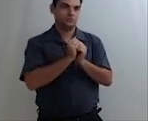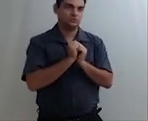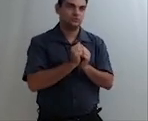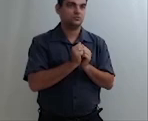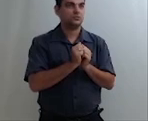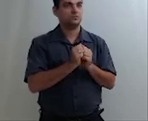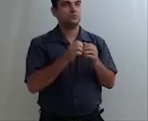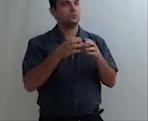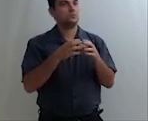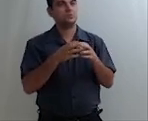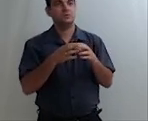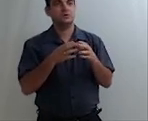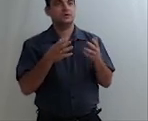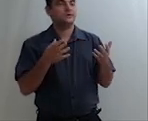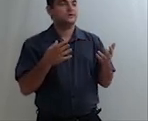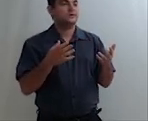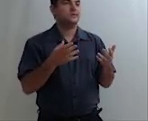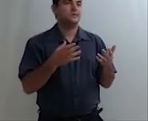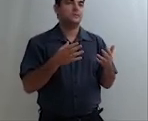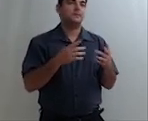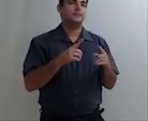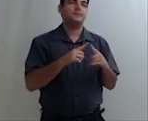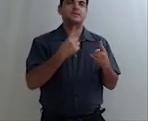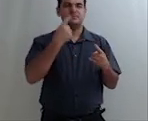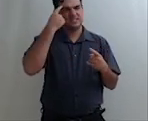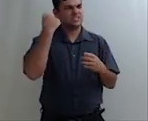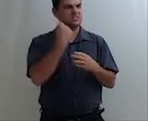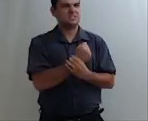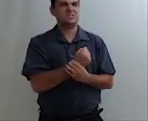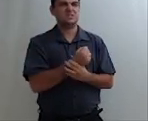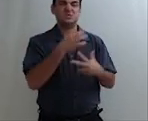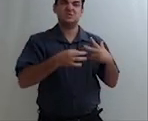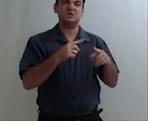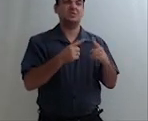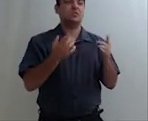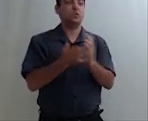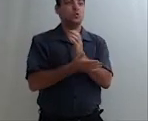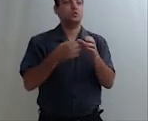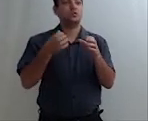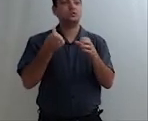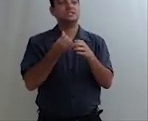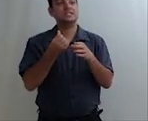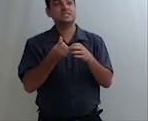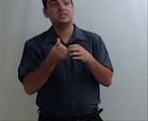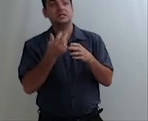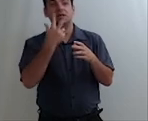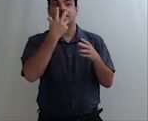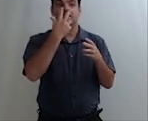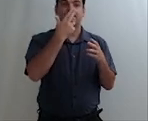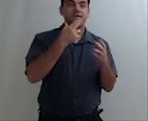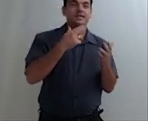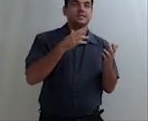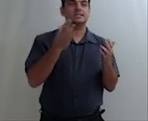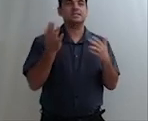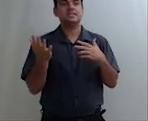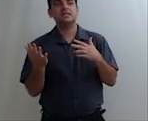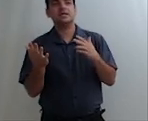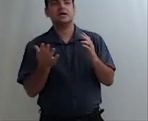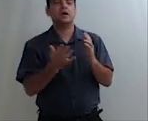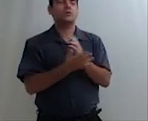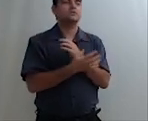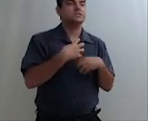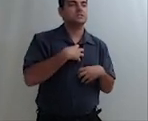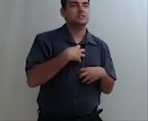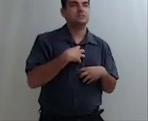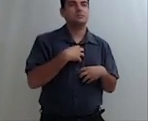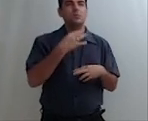mas os próprios colegas da sexta turma estão nos liberando para votarmos livremente até porque